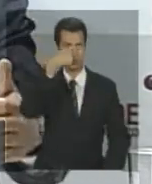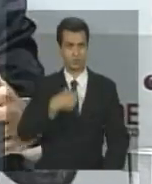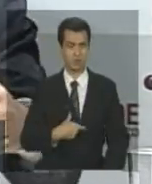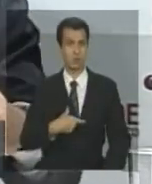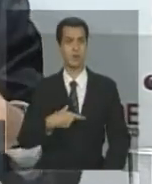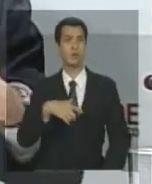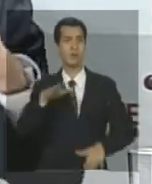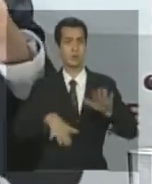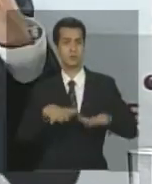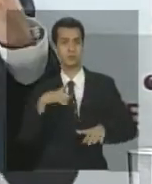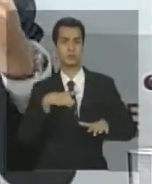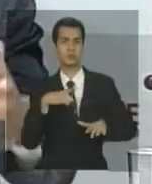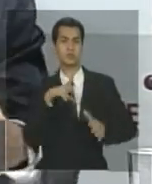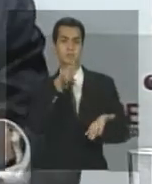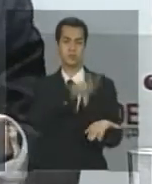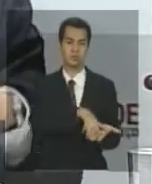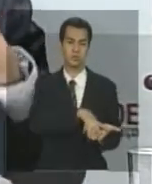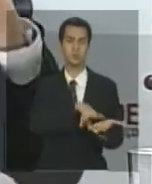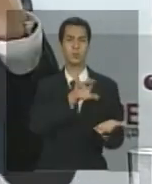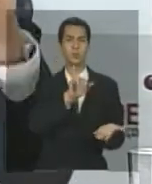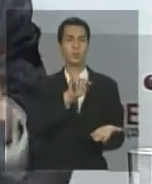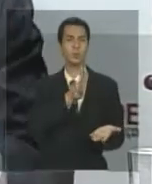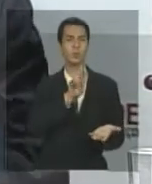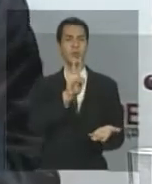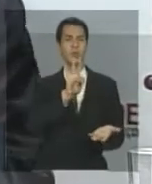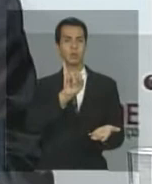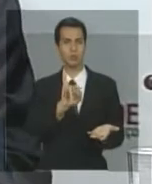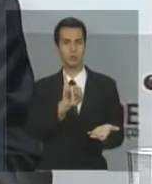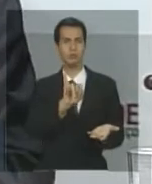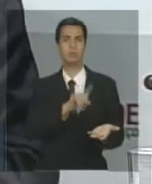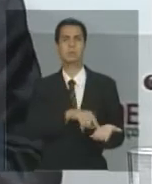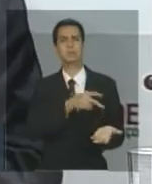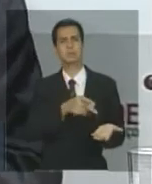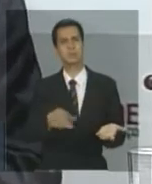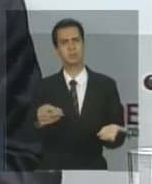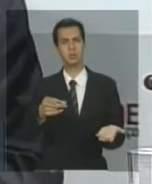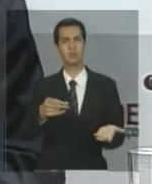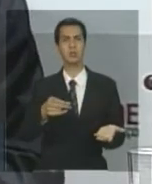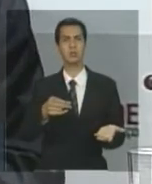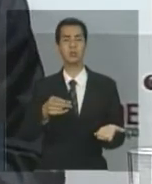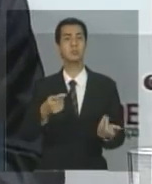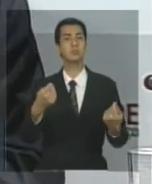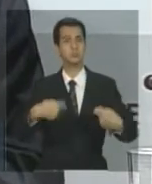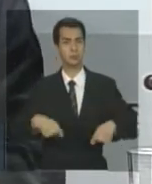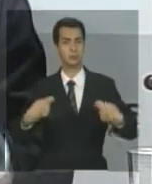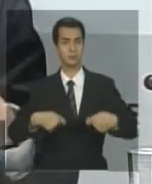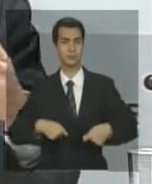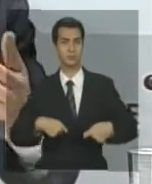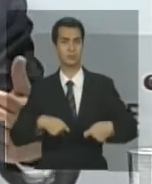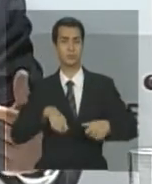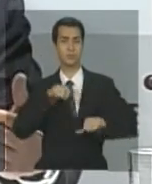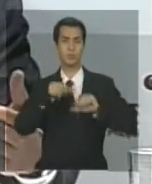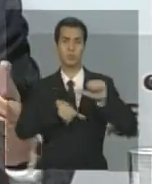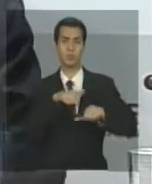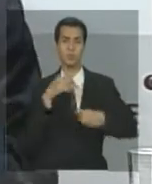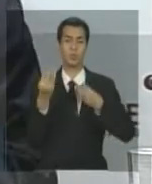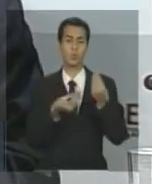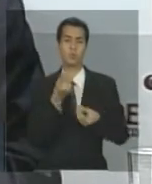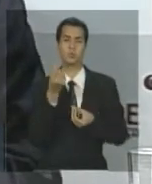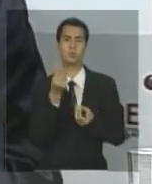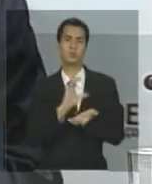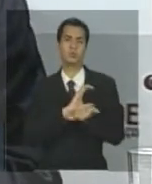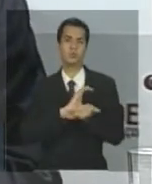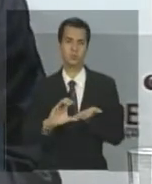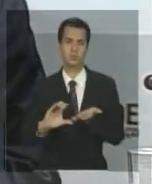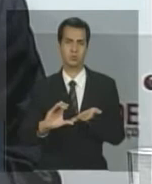mais tempo na UTI depois, mais tempo internado, depois do acompanhamento, que possa exigir mudanças na forma de financiamento